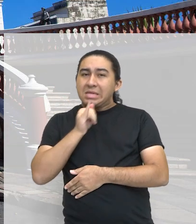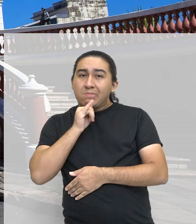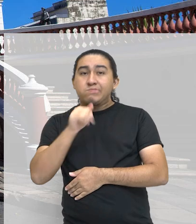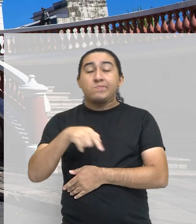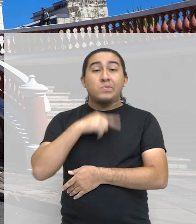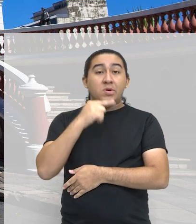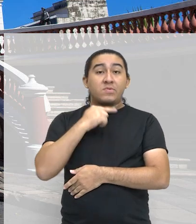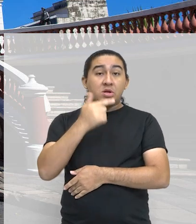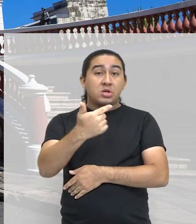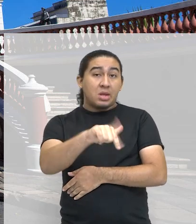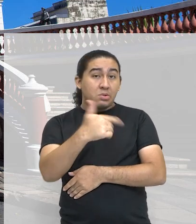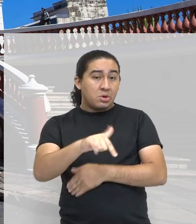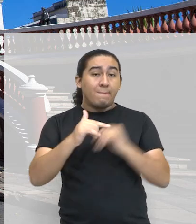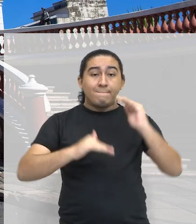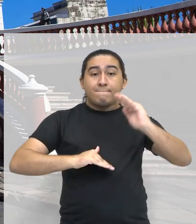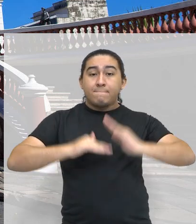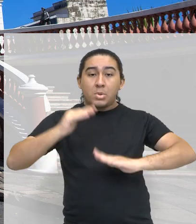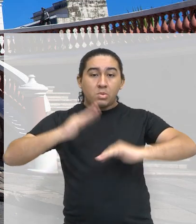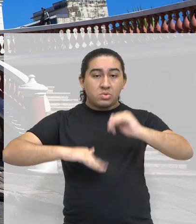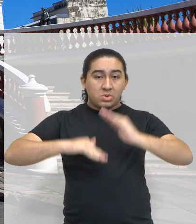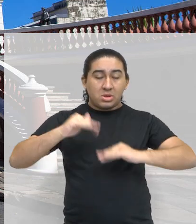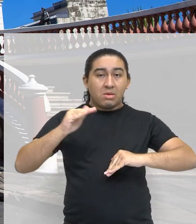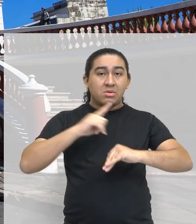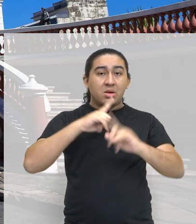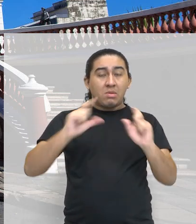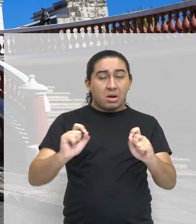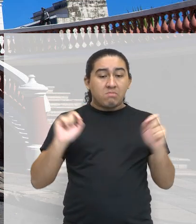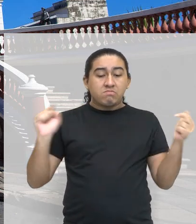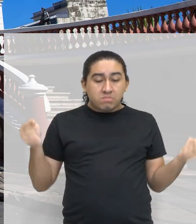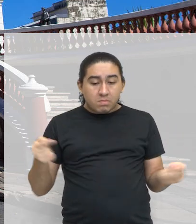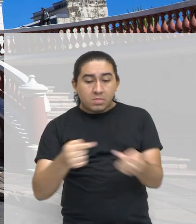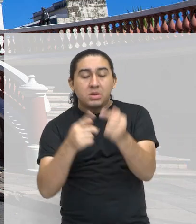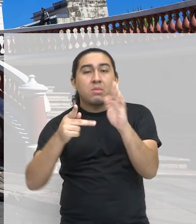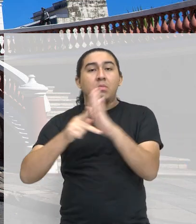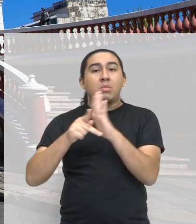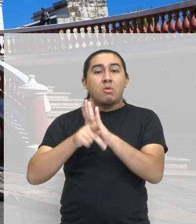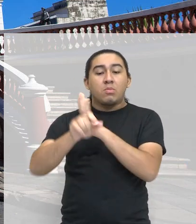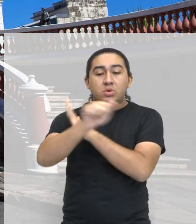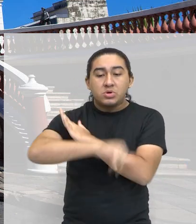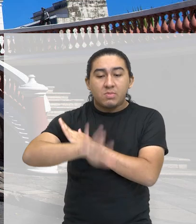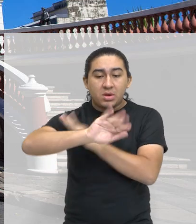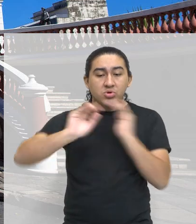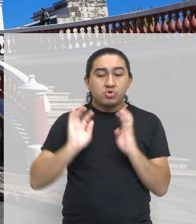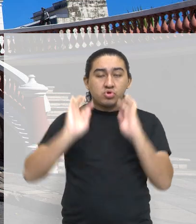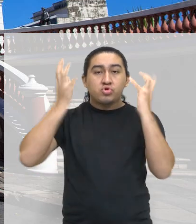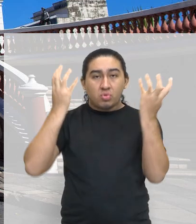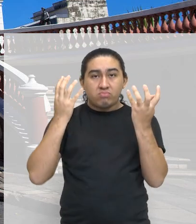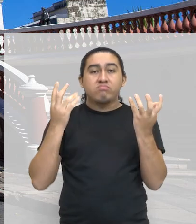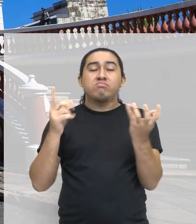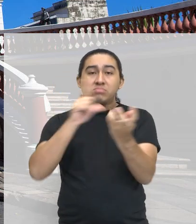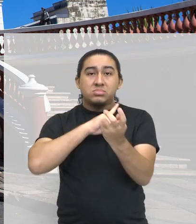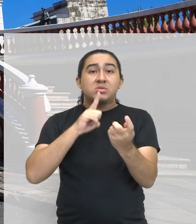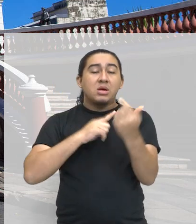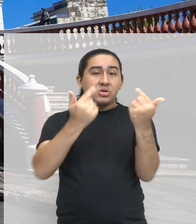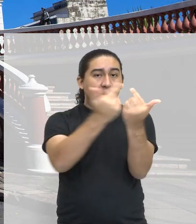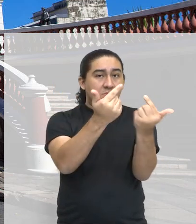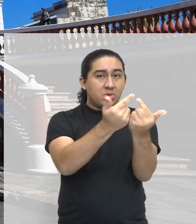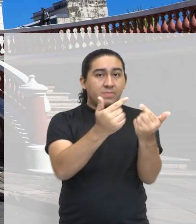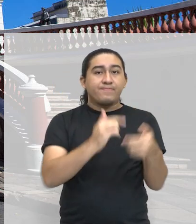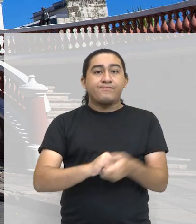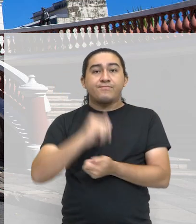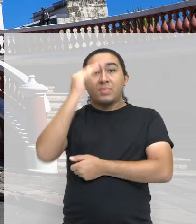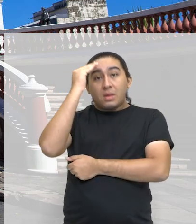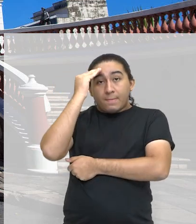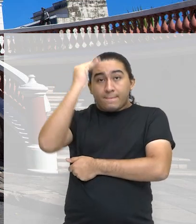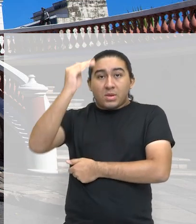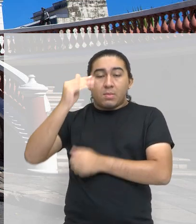ele não tinha, vamos dizer, profissionais que à altura de uma casa de espetáculo